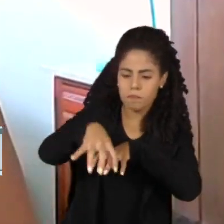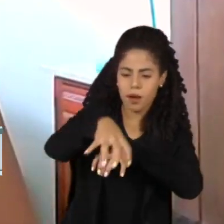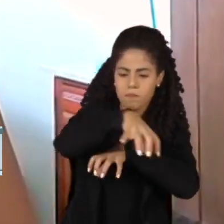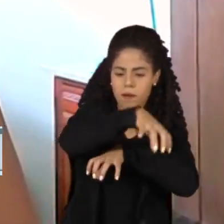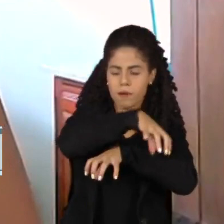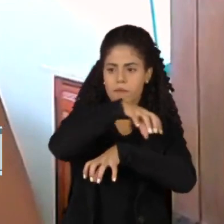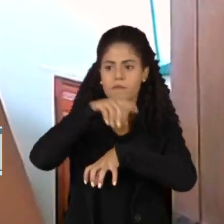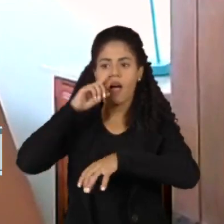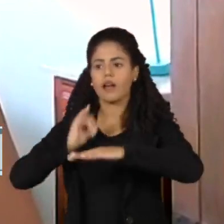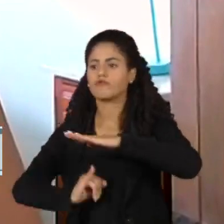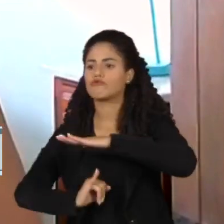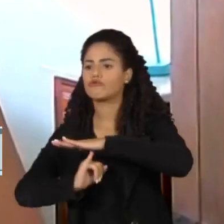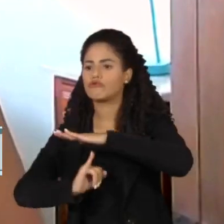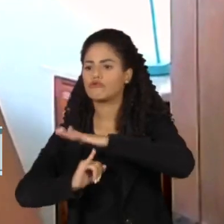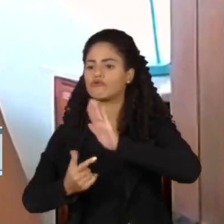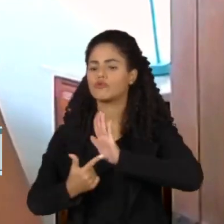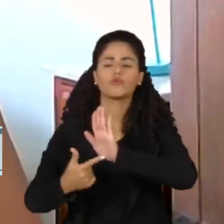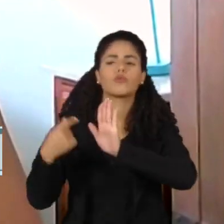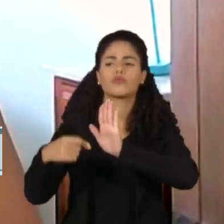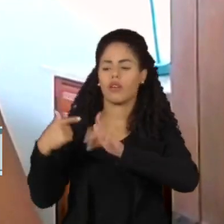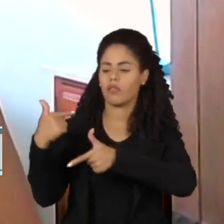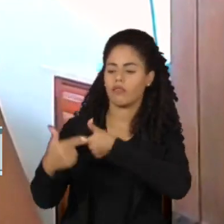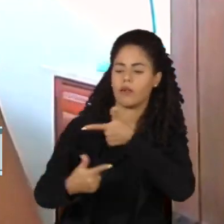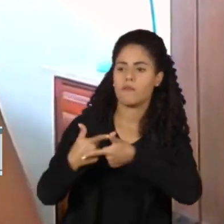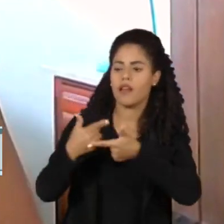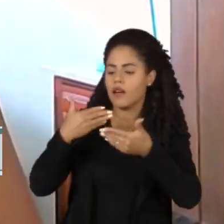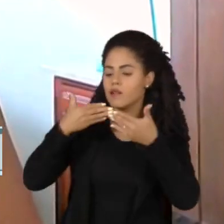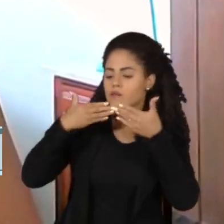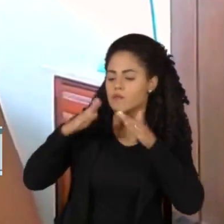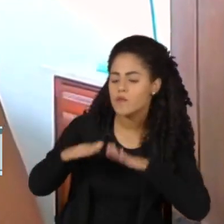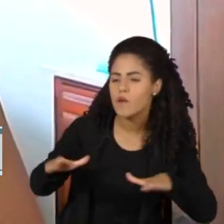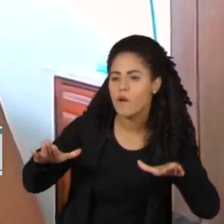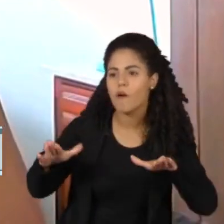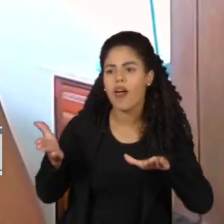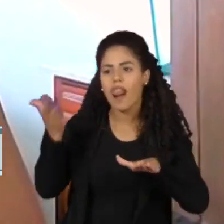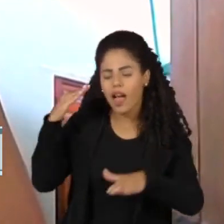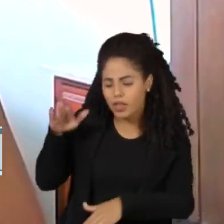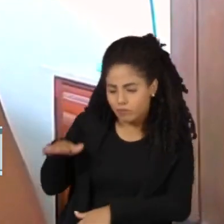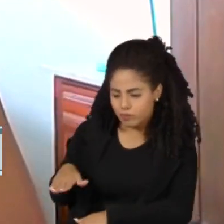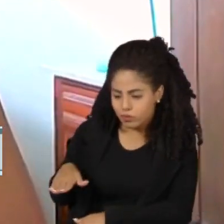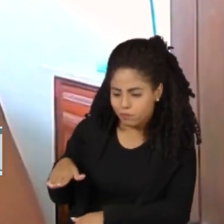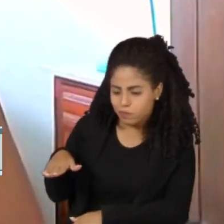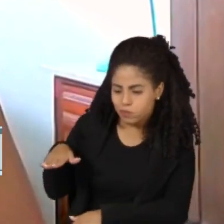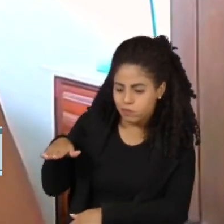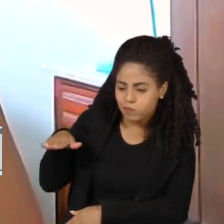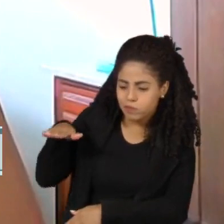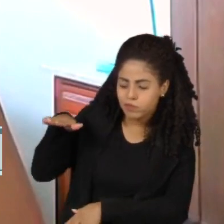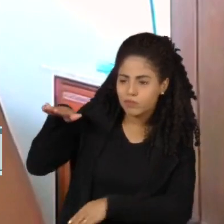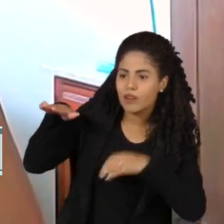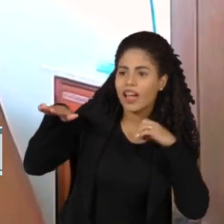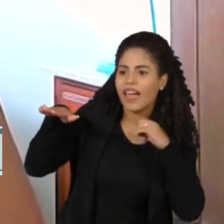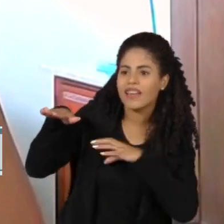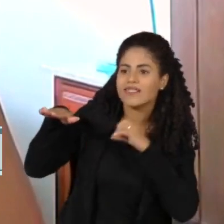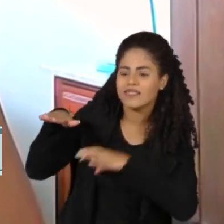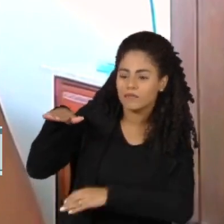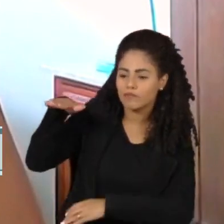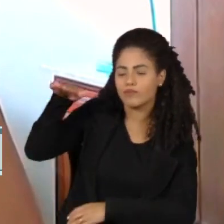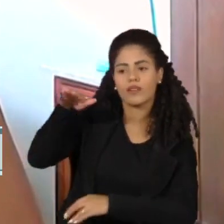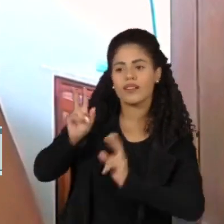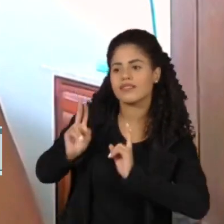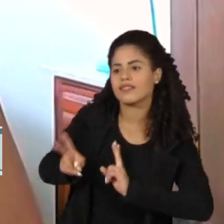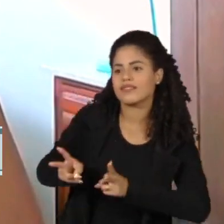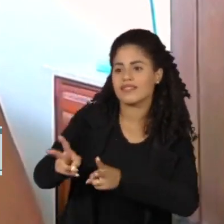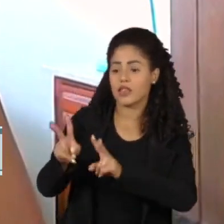Instituto propõe é trabalhar justamente com as crianças desde a primeira infância, trabalhando por meio da